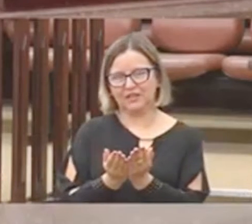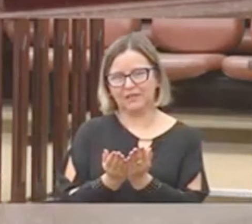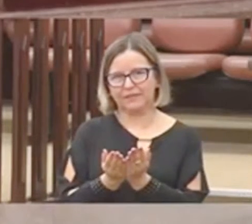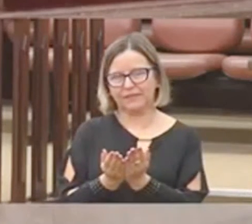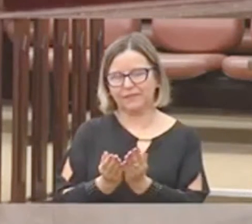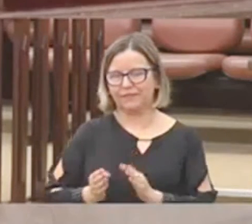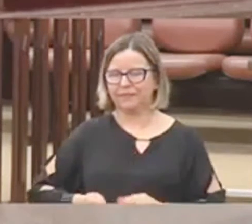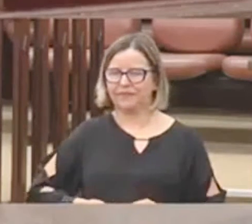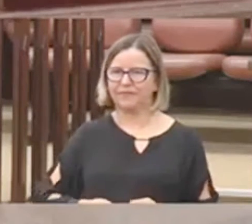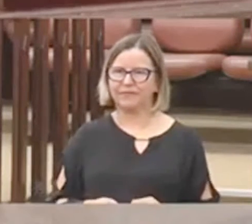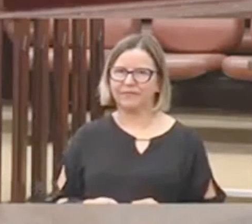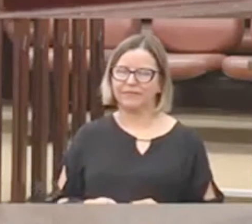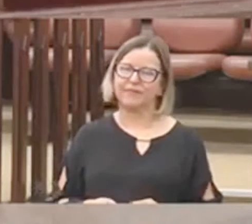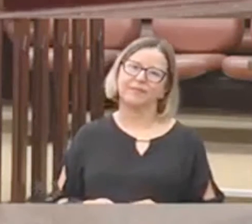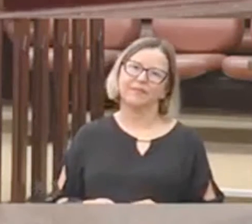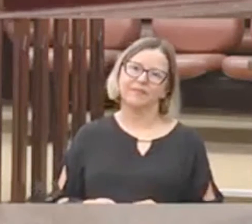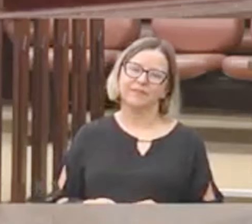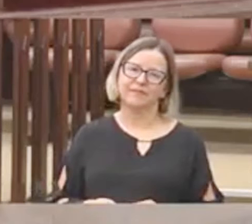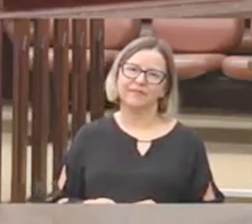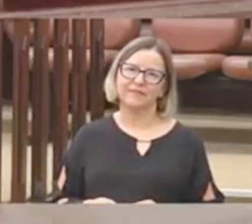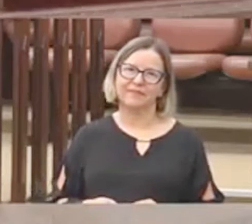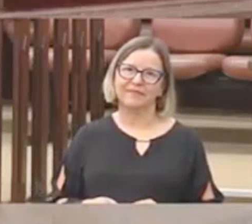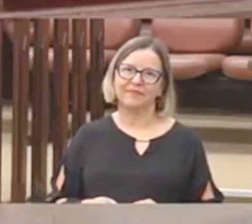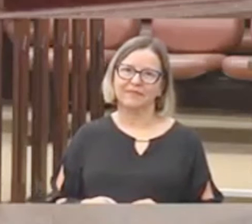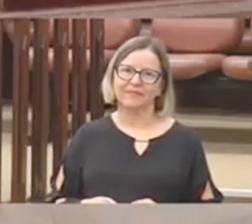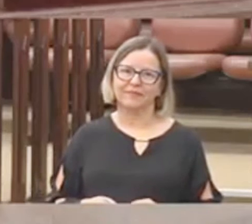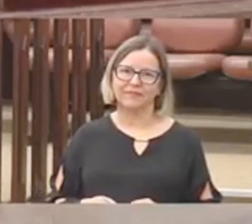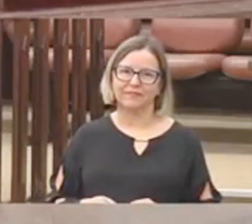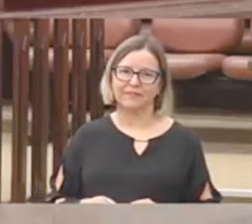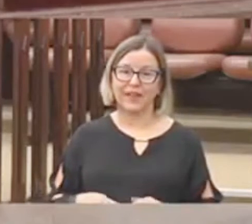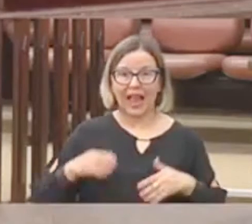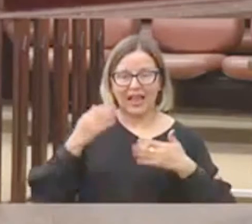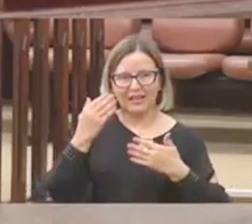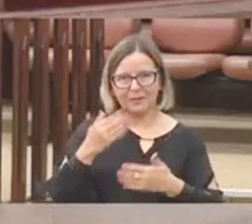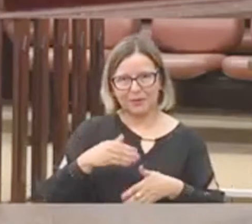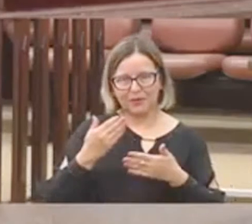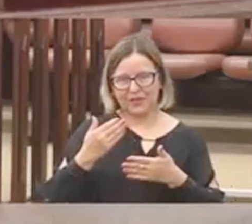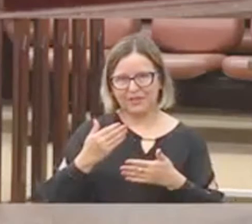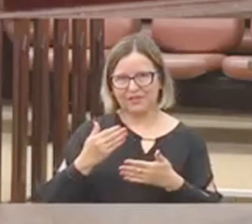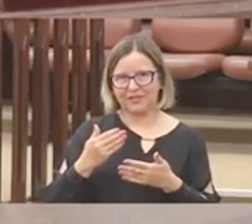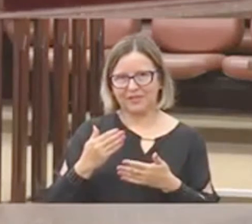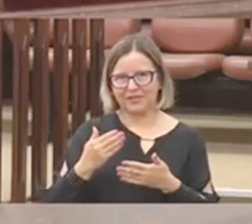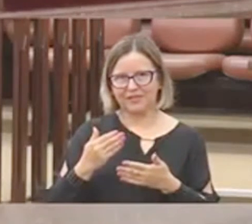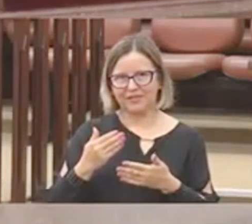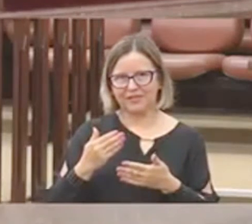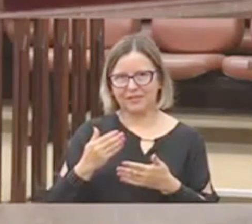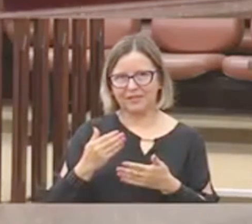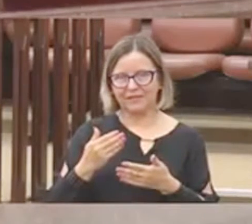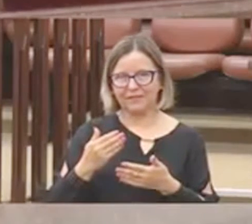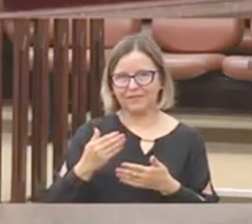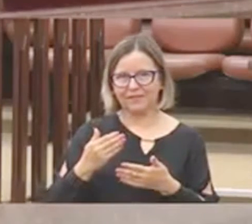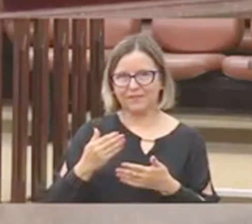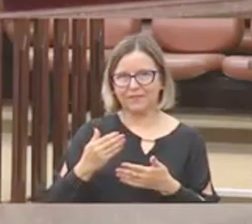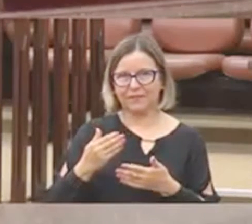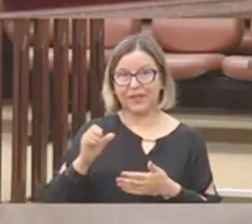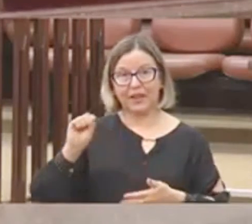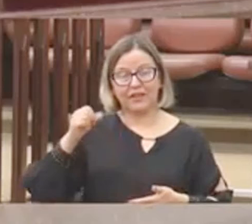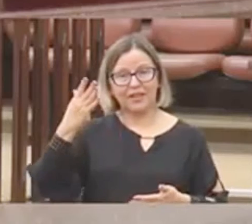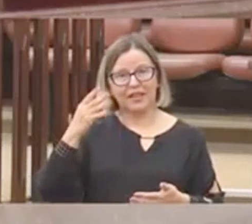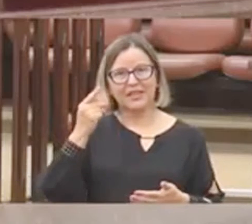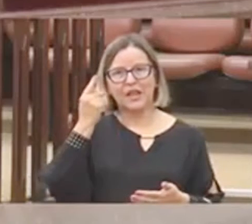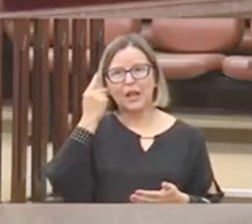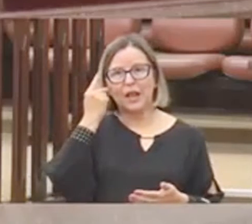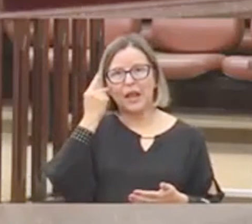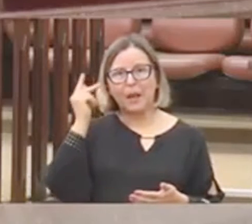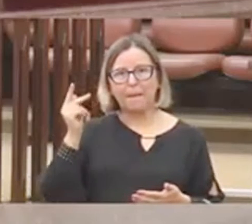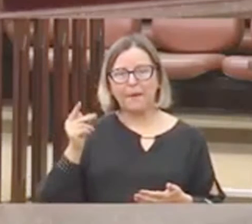Nós temos que quebrar um paradigma aqui. As provações trabalham, funcionam para